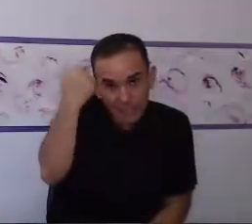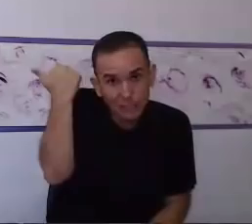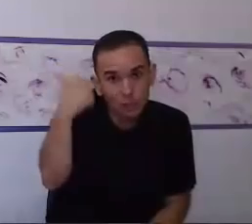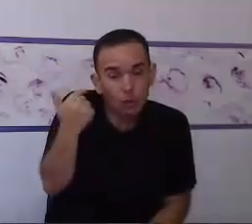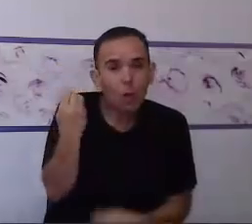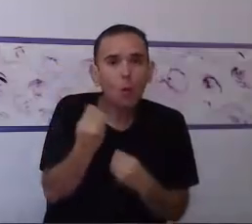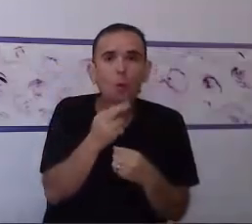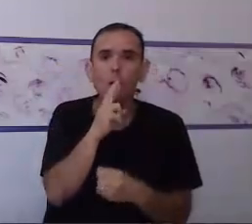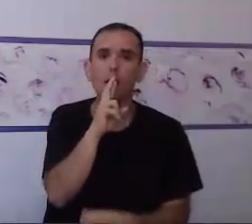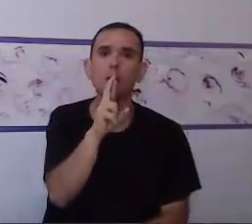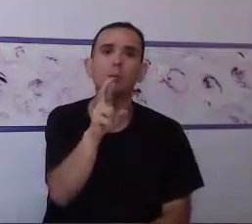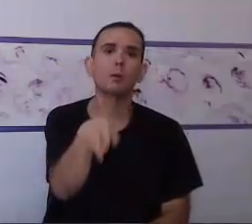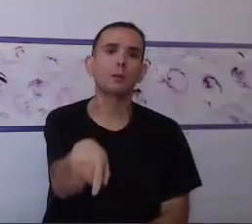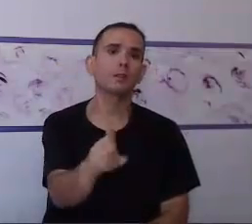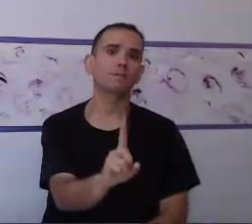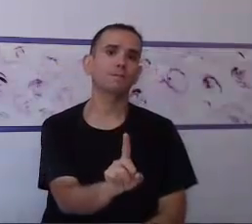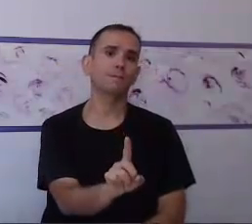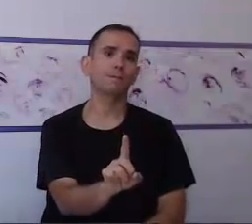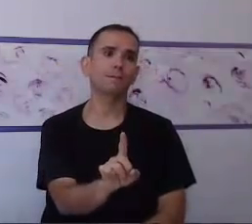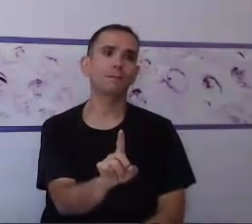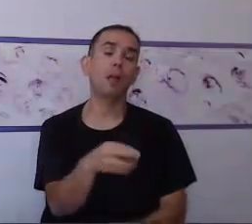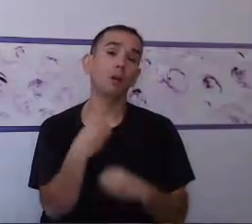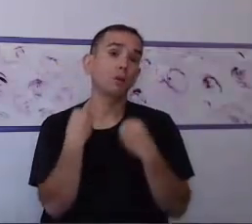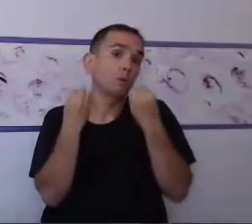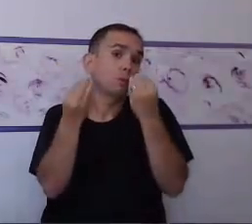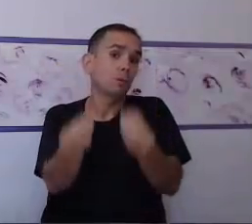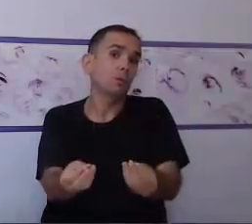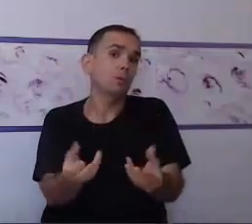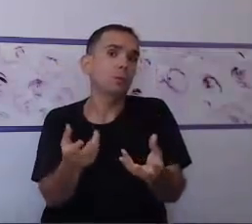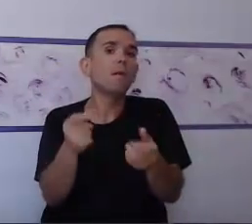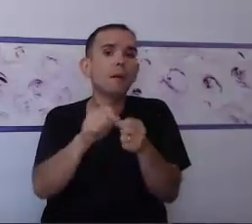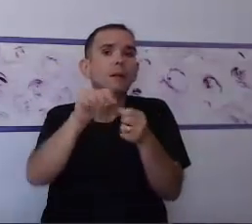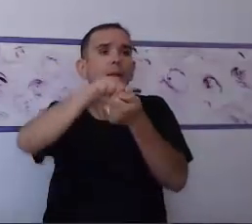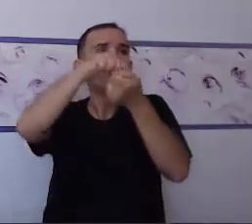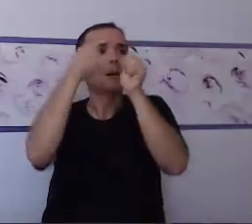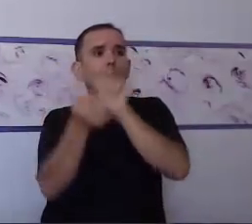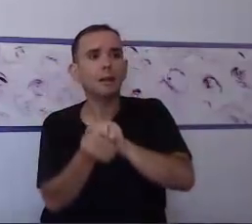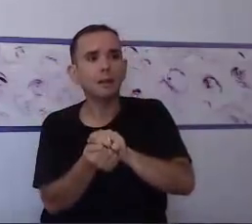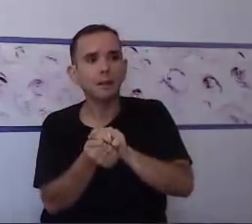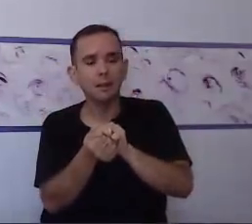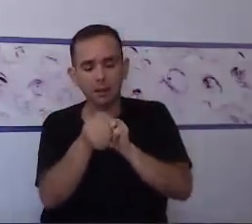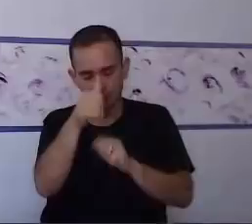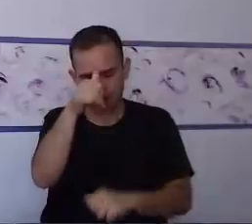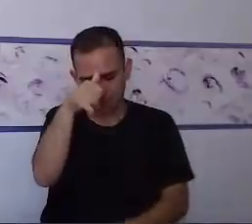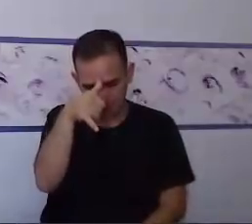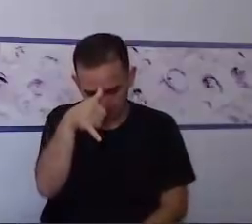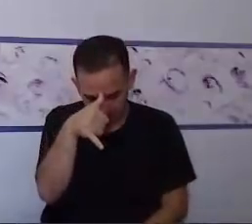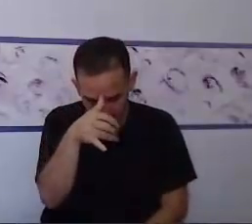me dar as respostas, tá? Então eu faço a adaptação aqui para ele.